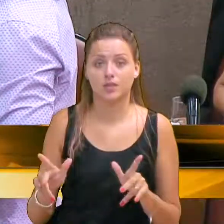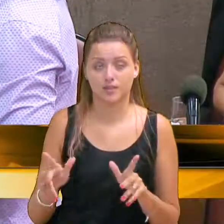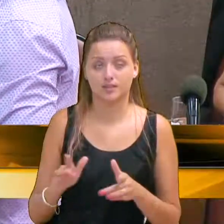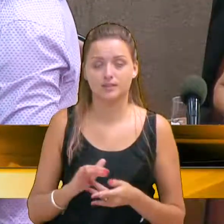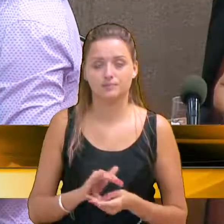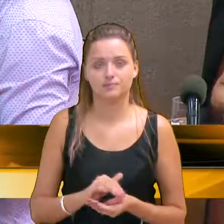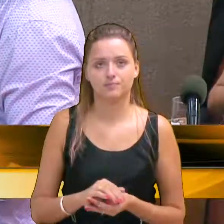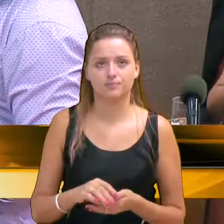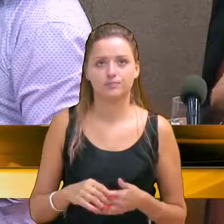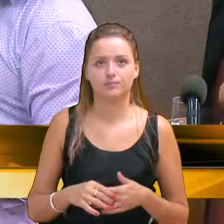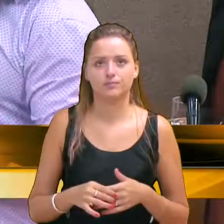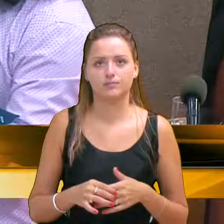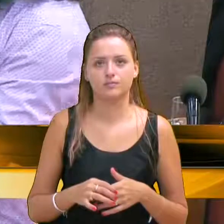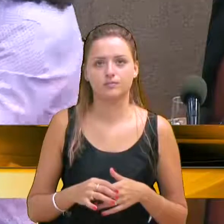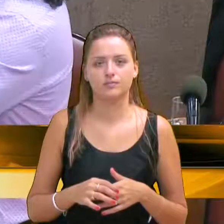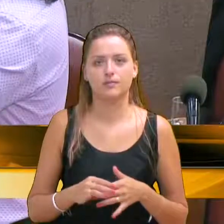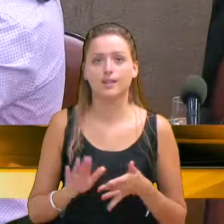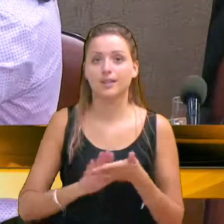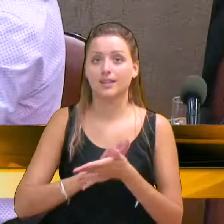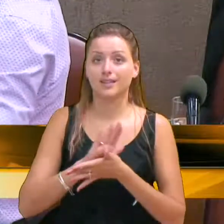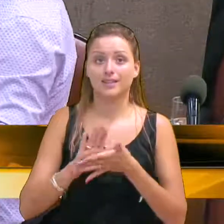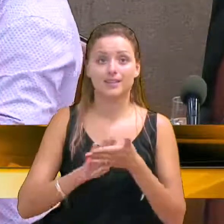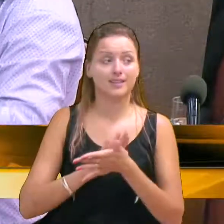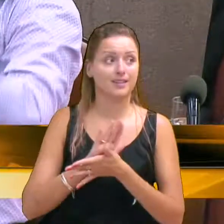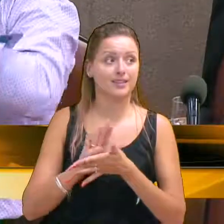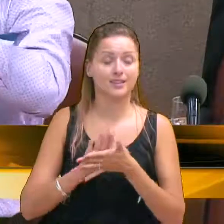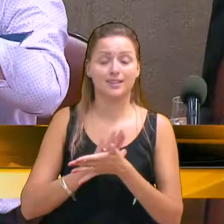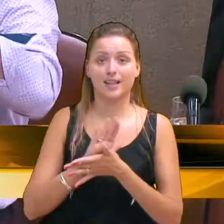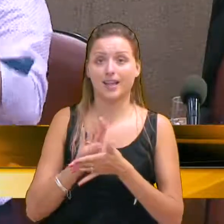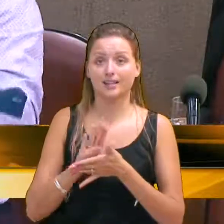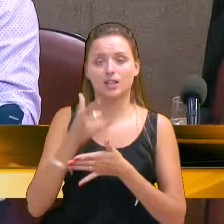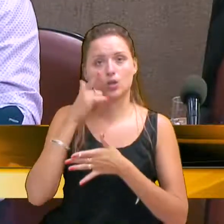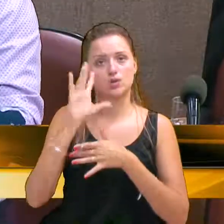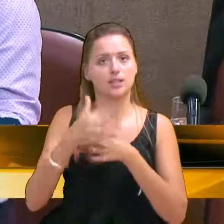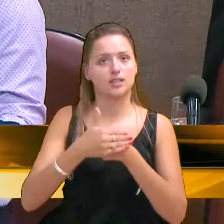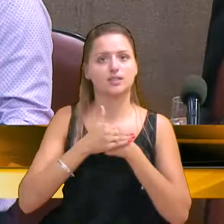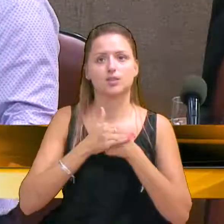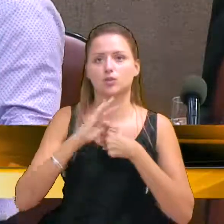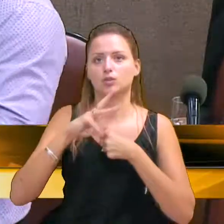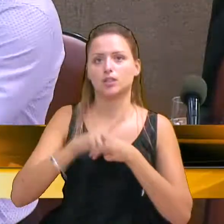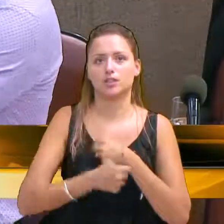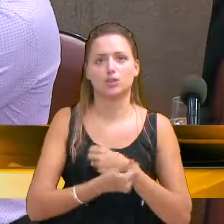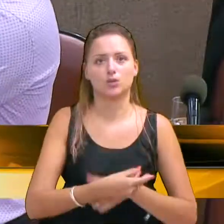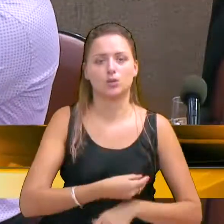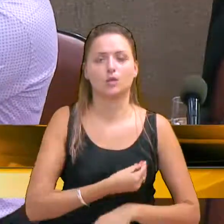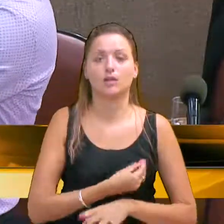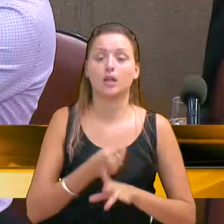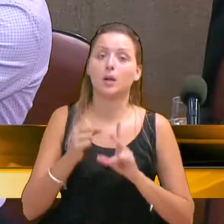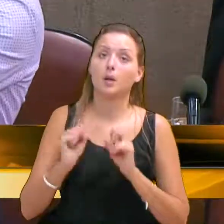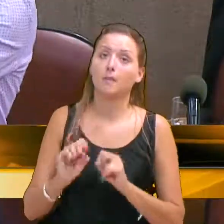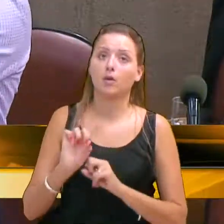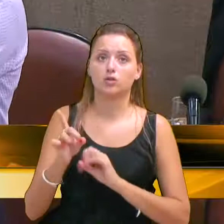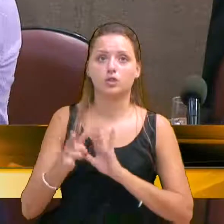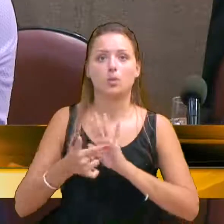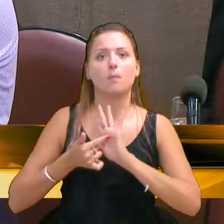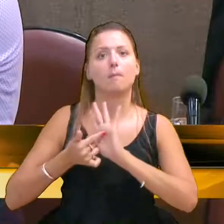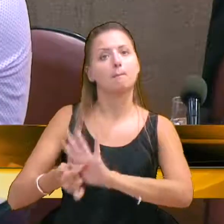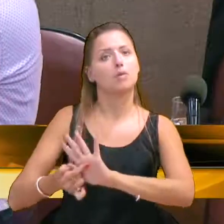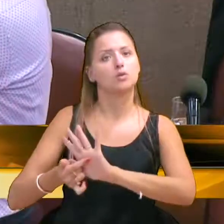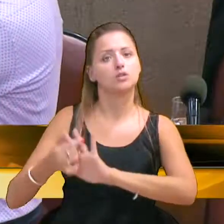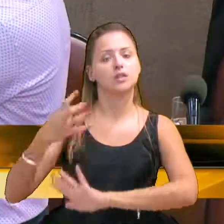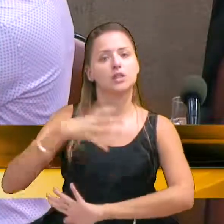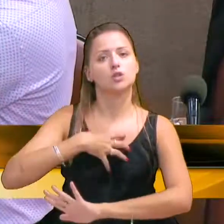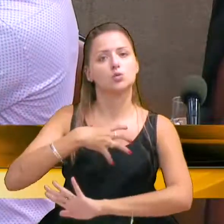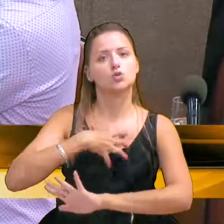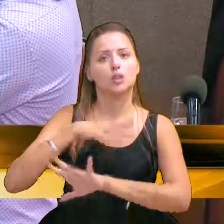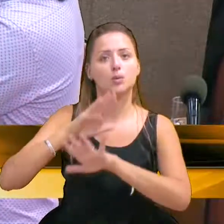esclarecidas, né? Nada é oculto que não seja revelado. Talvez não tá sendo revelado de uma forma mais